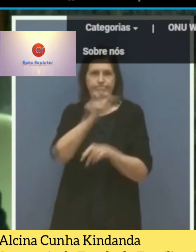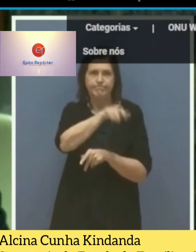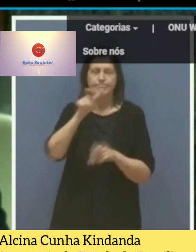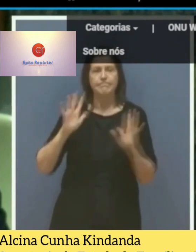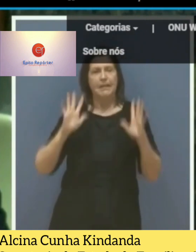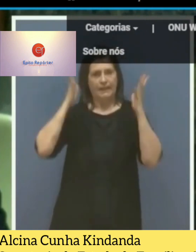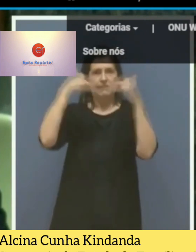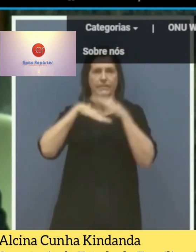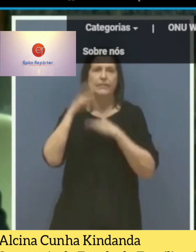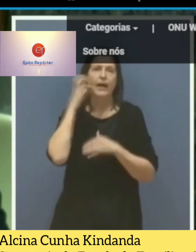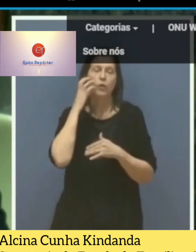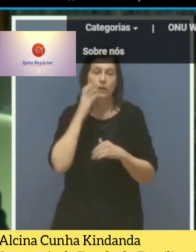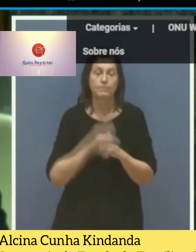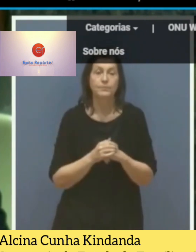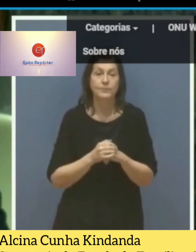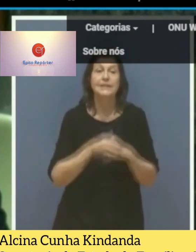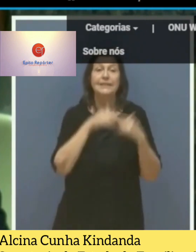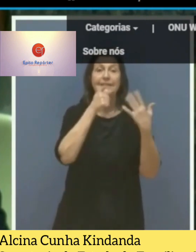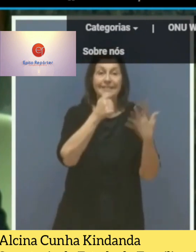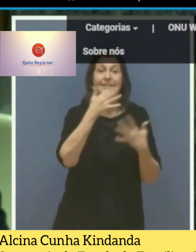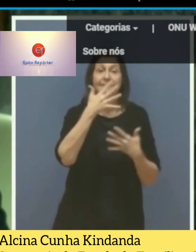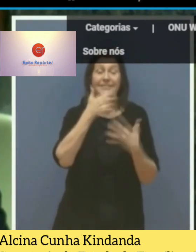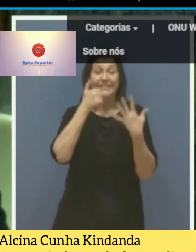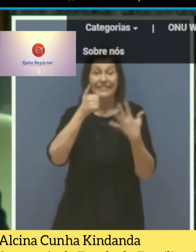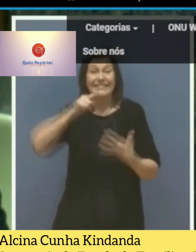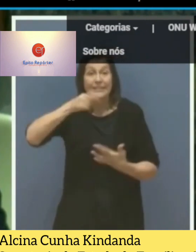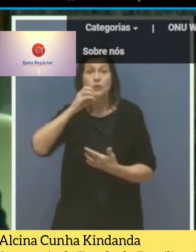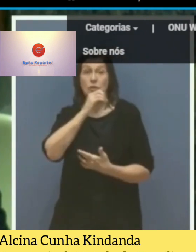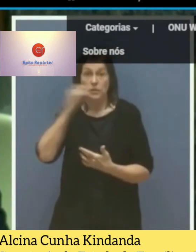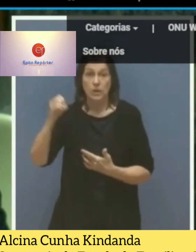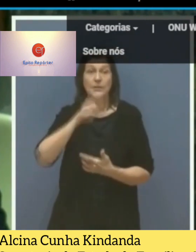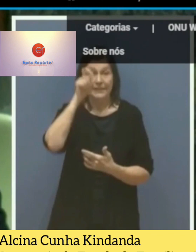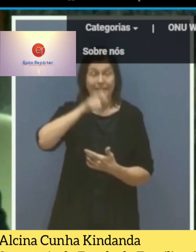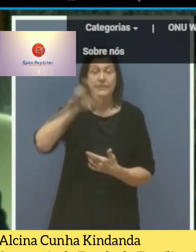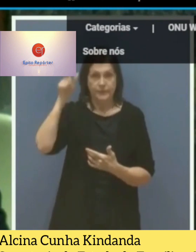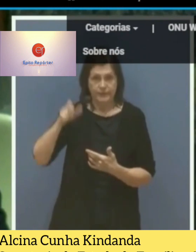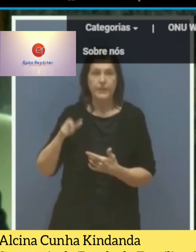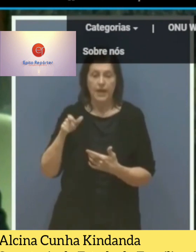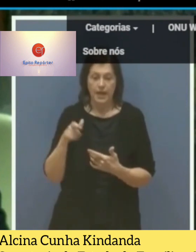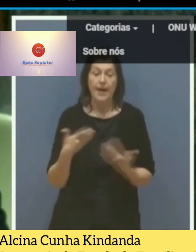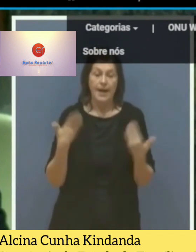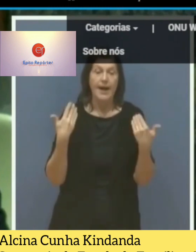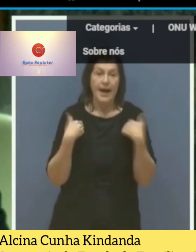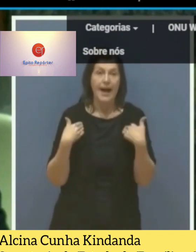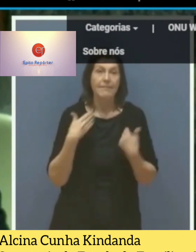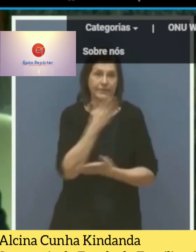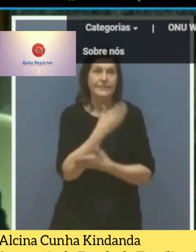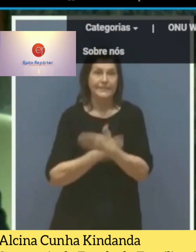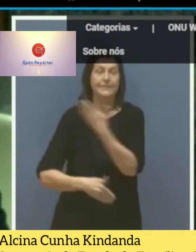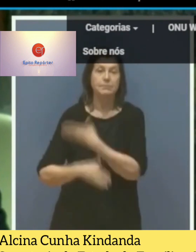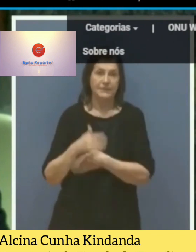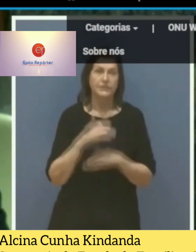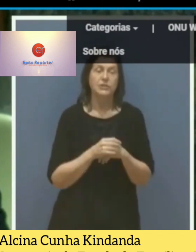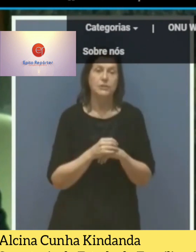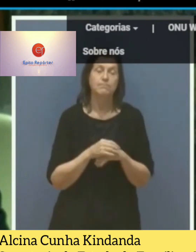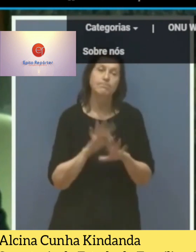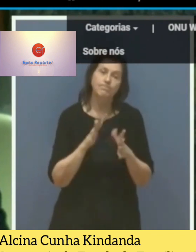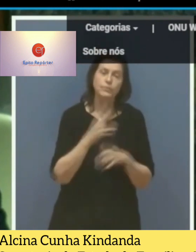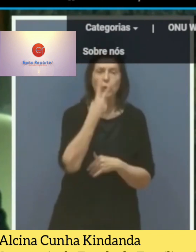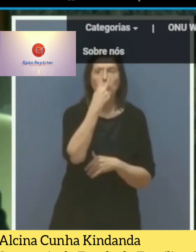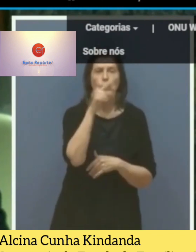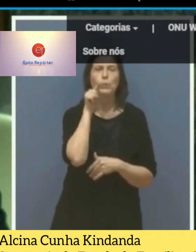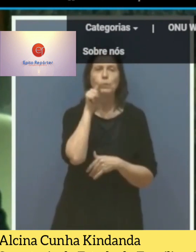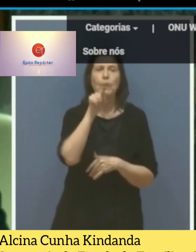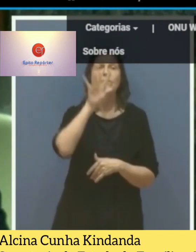656.258 pessoas com deficiência no país representam 2,5% do total da